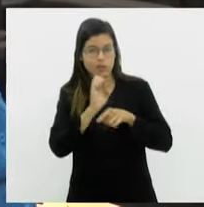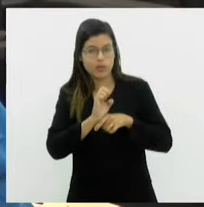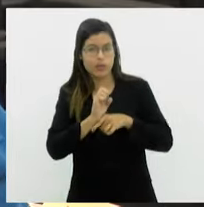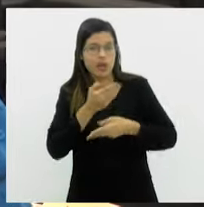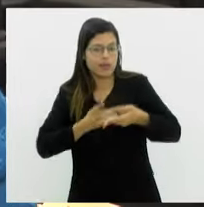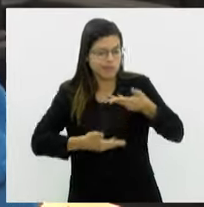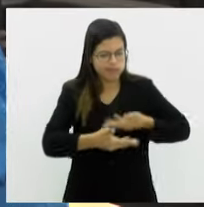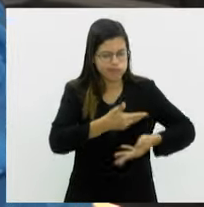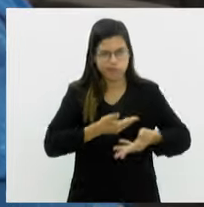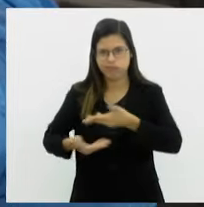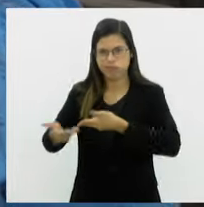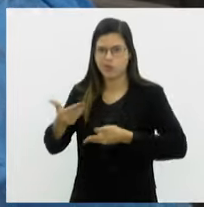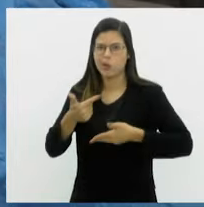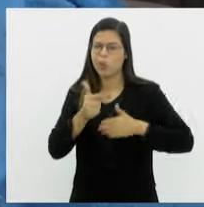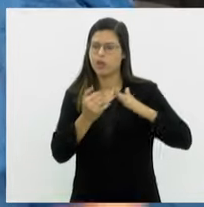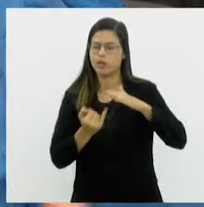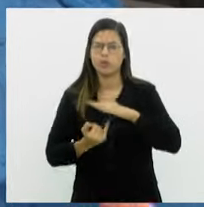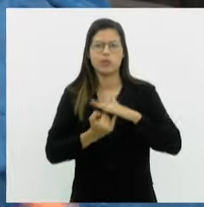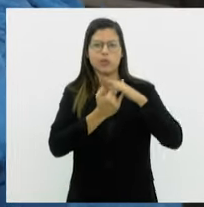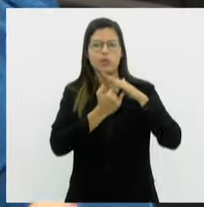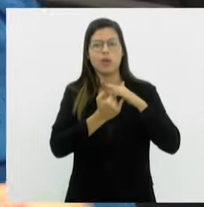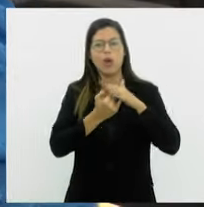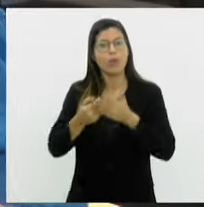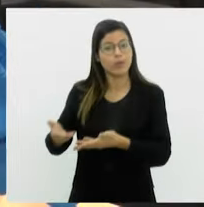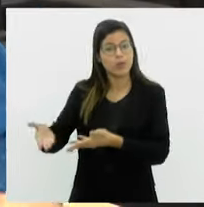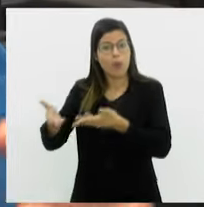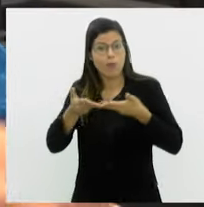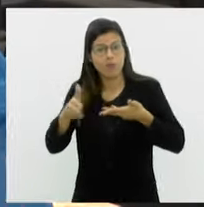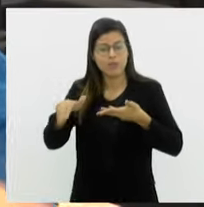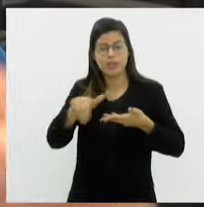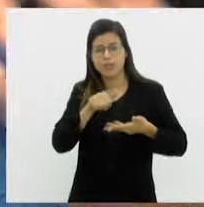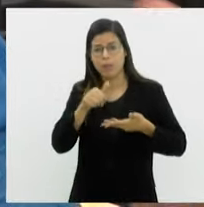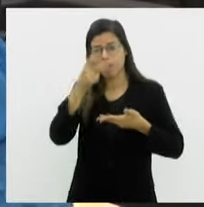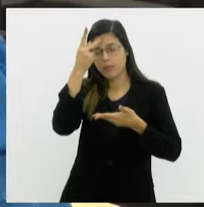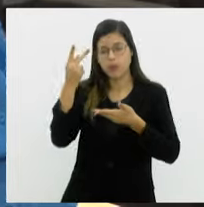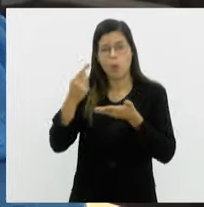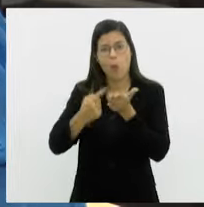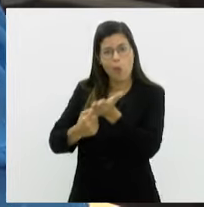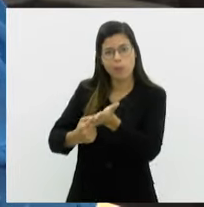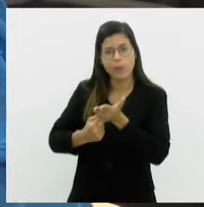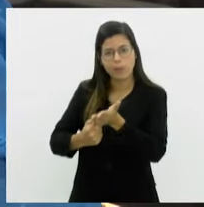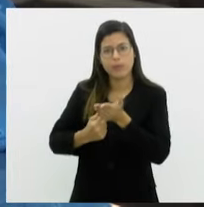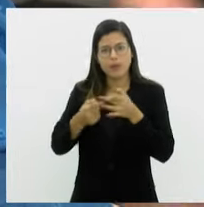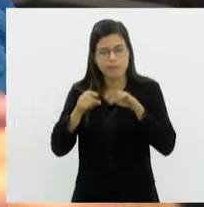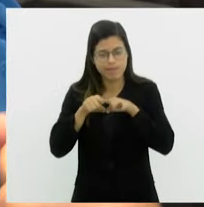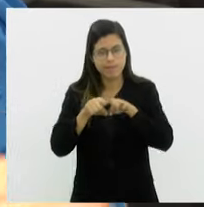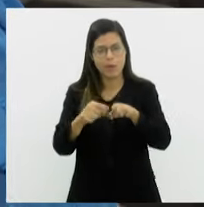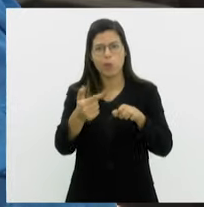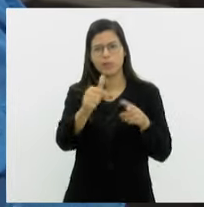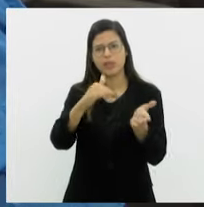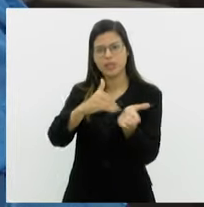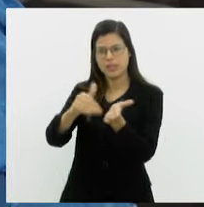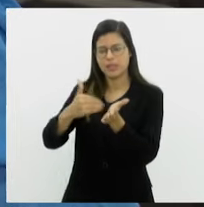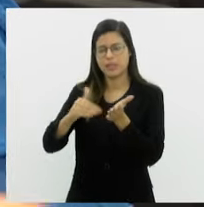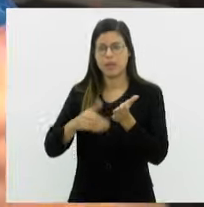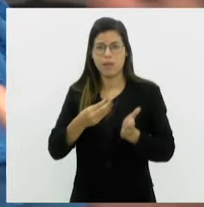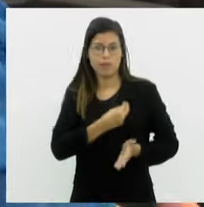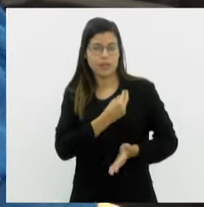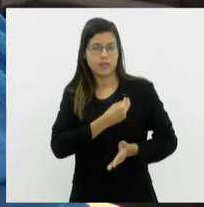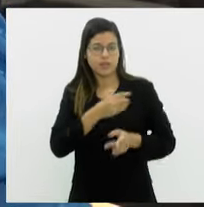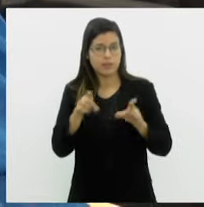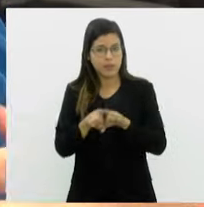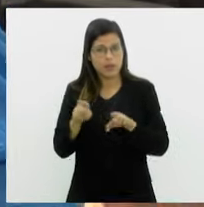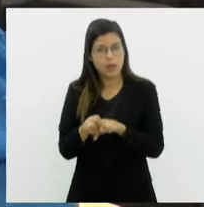entre os outros entes, então a gente chama esse compromisso para a gente também em fazer com que as outras secretarias participem para que a gente